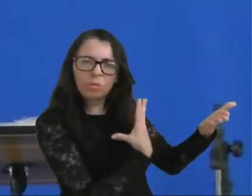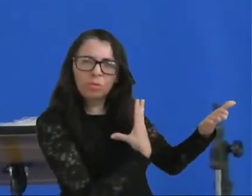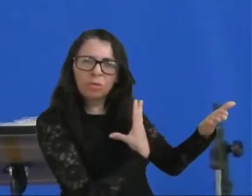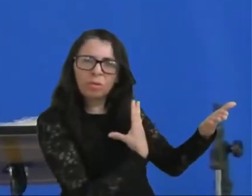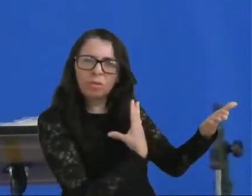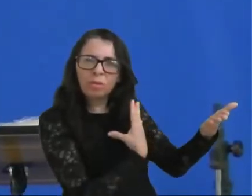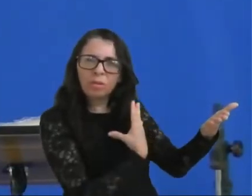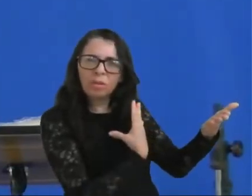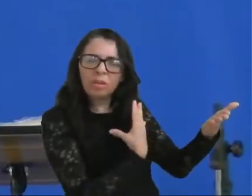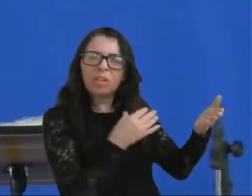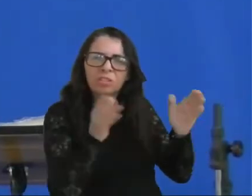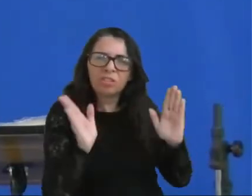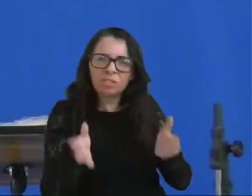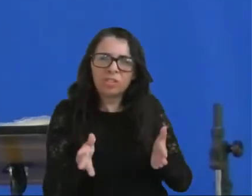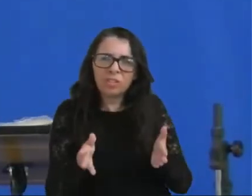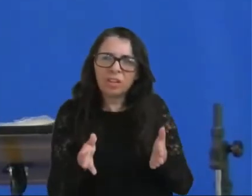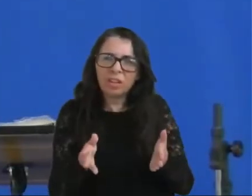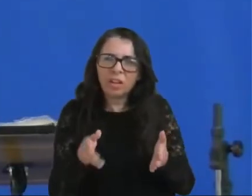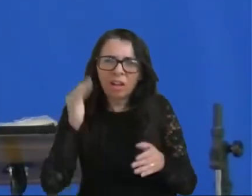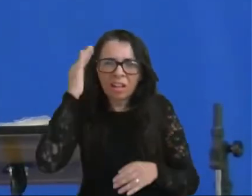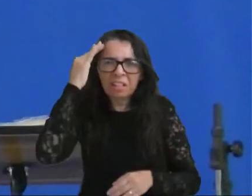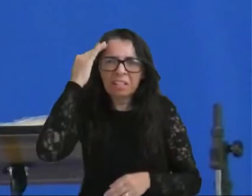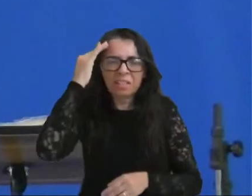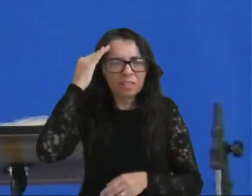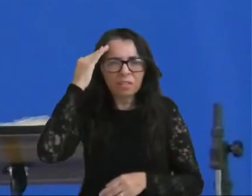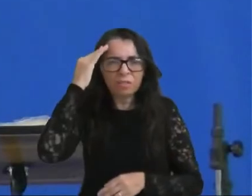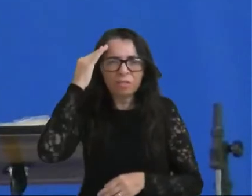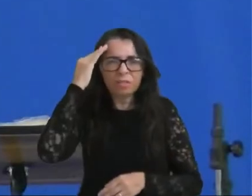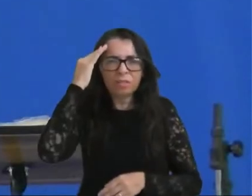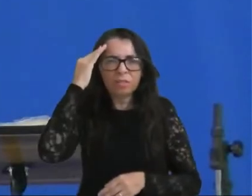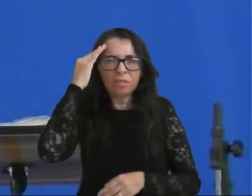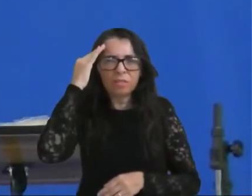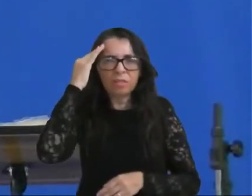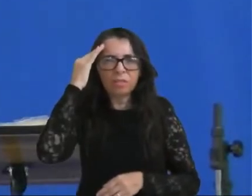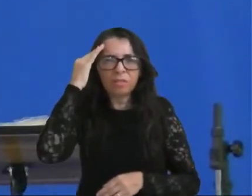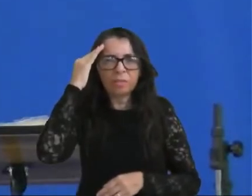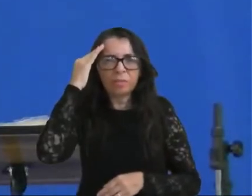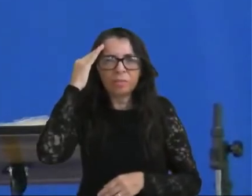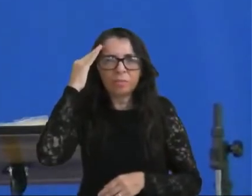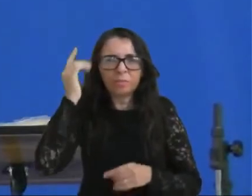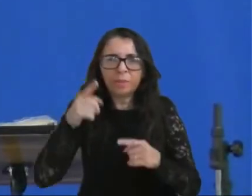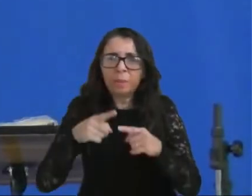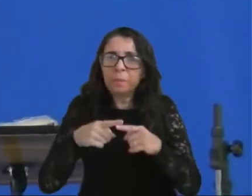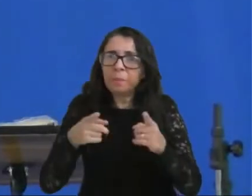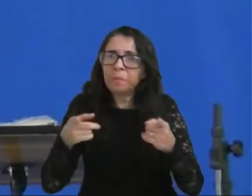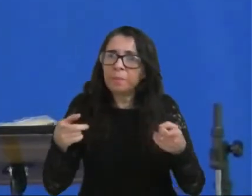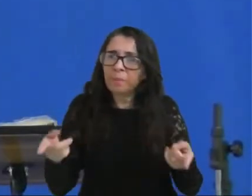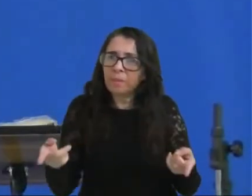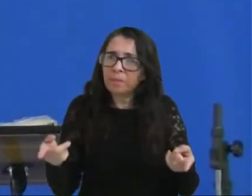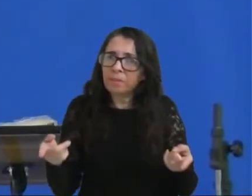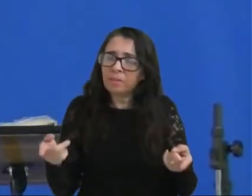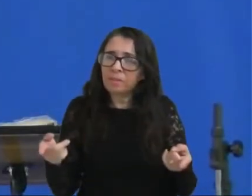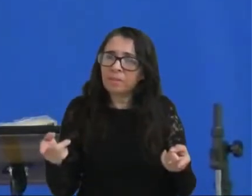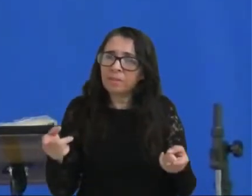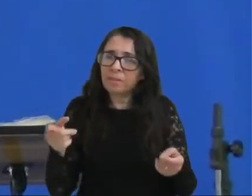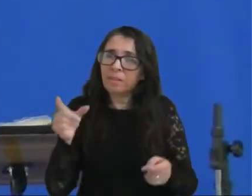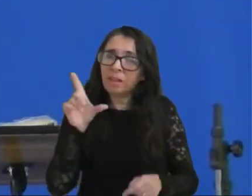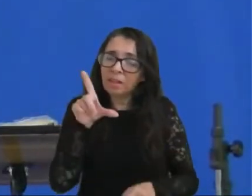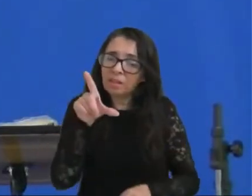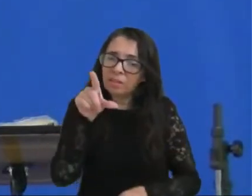É desfrutar do amor de Deus, o amor do noivo, na perfeita comunhão nos céus.